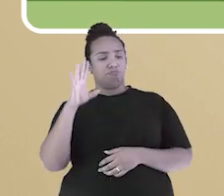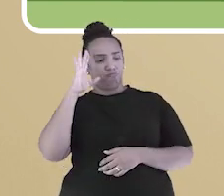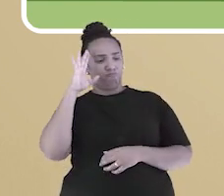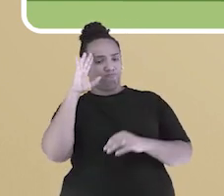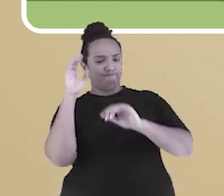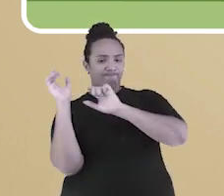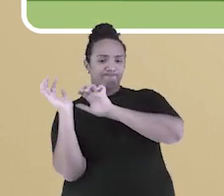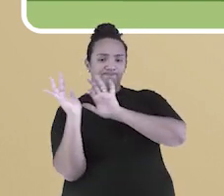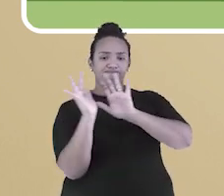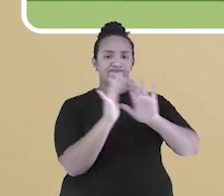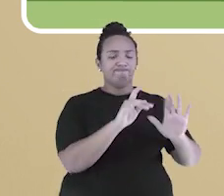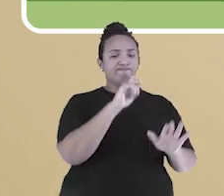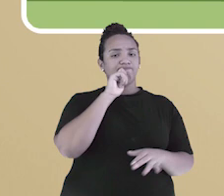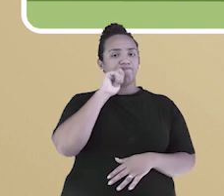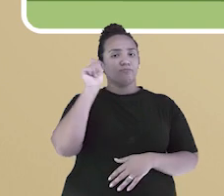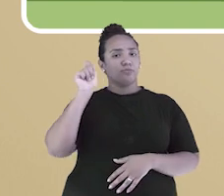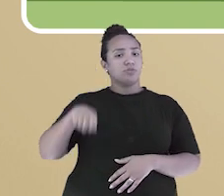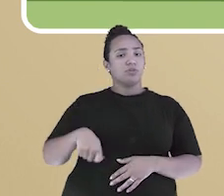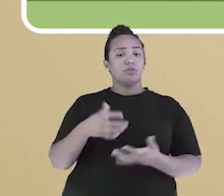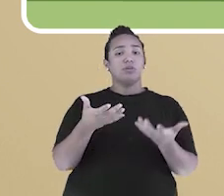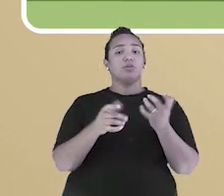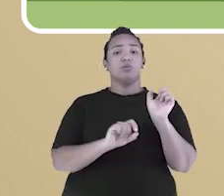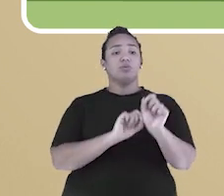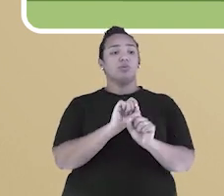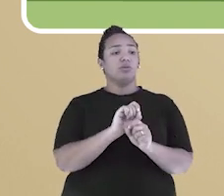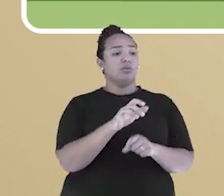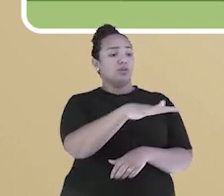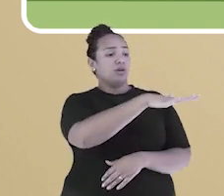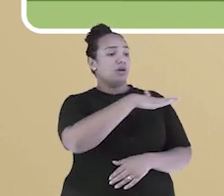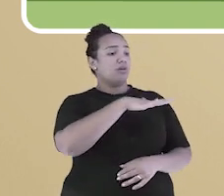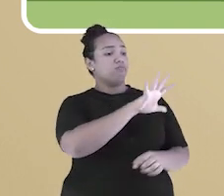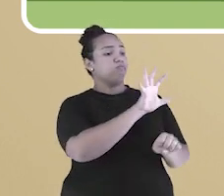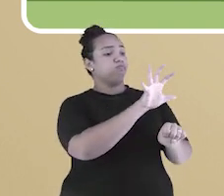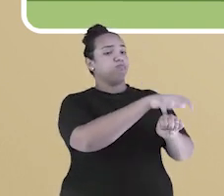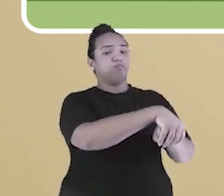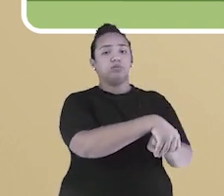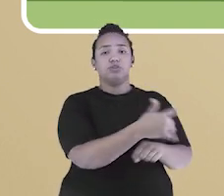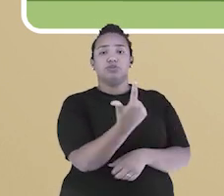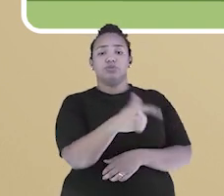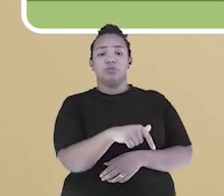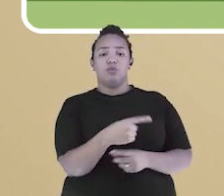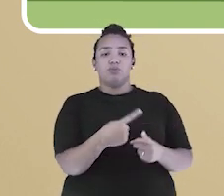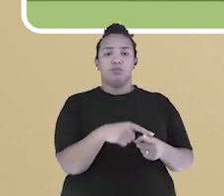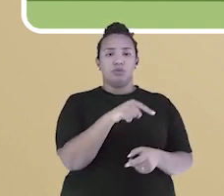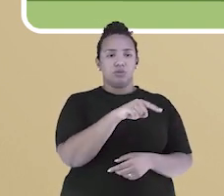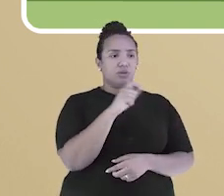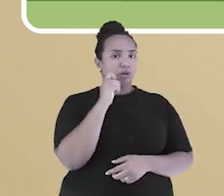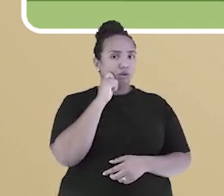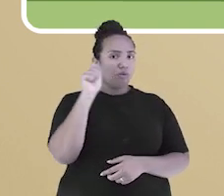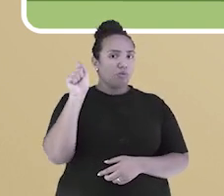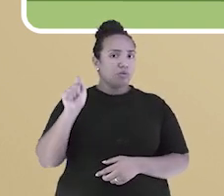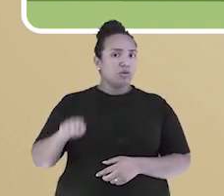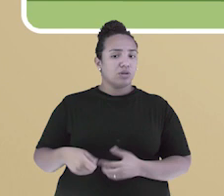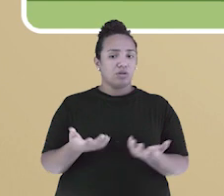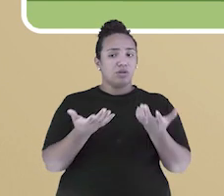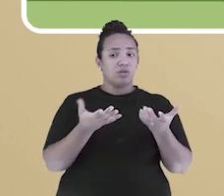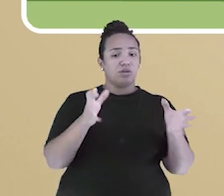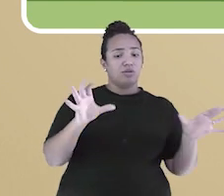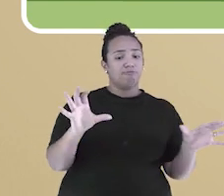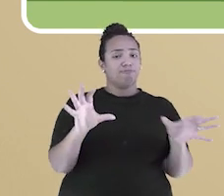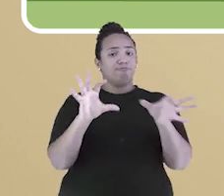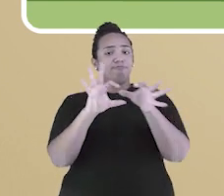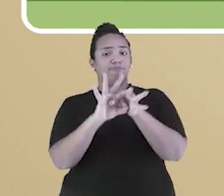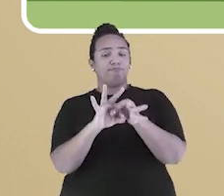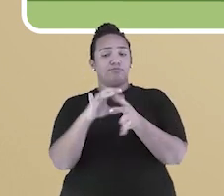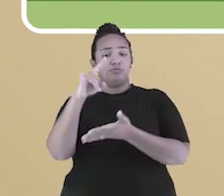a pretensão de tomar o país devido a interesses que a Ucrânia apresentava de se aliar à Organização do Tratado